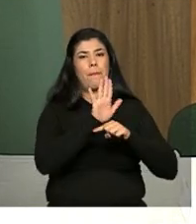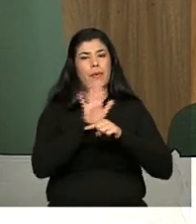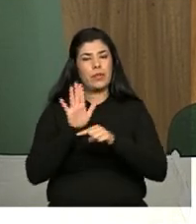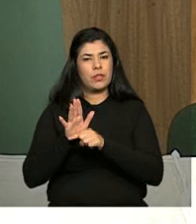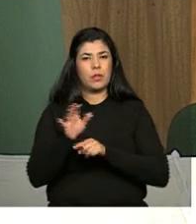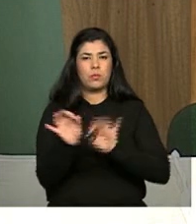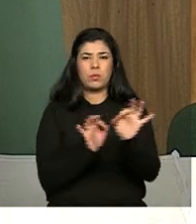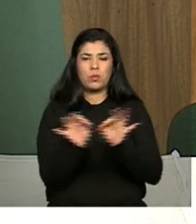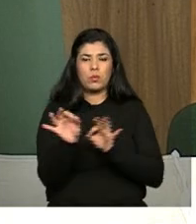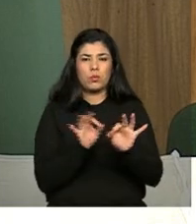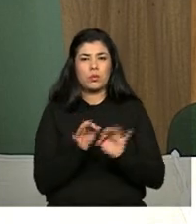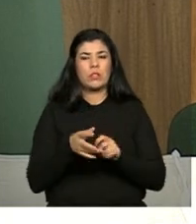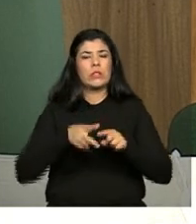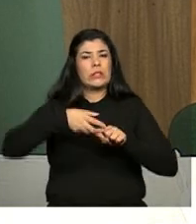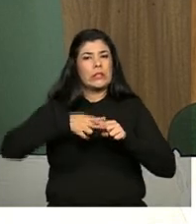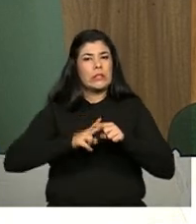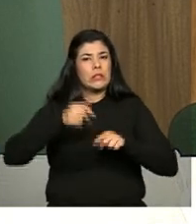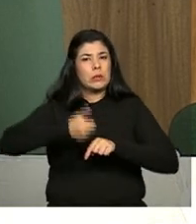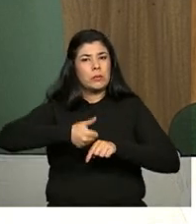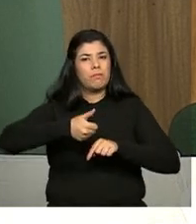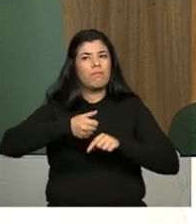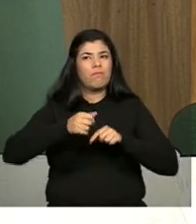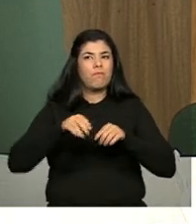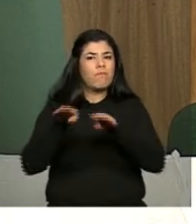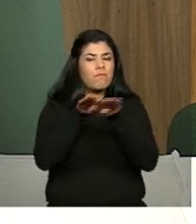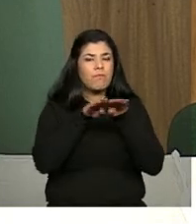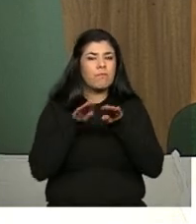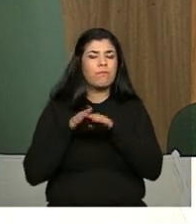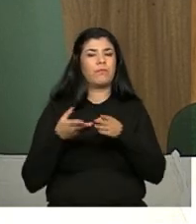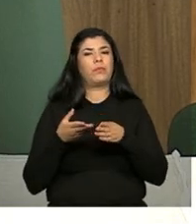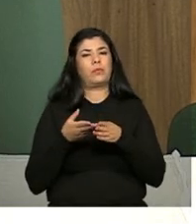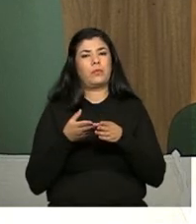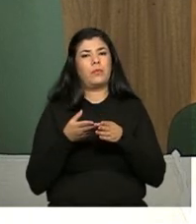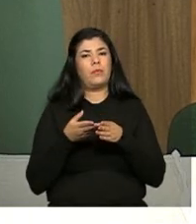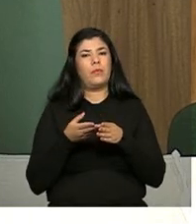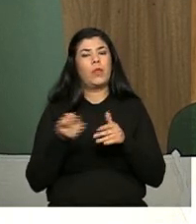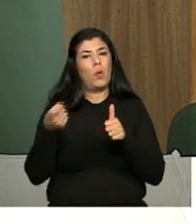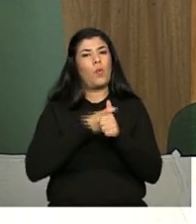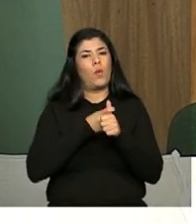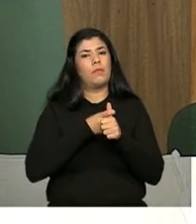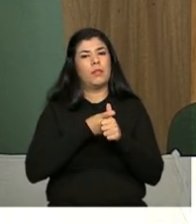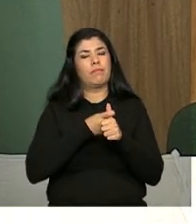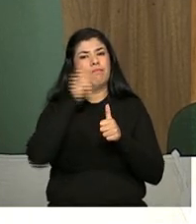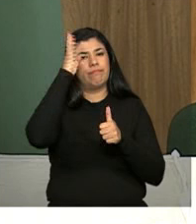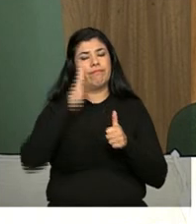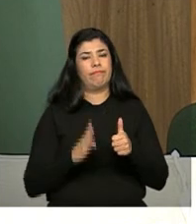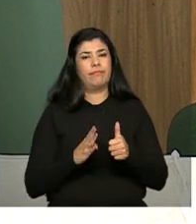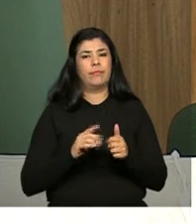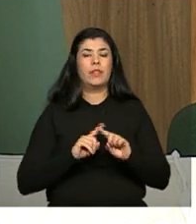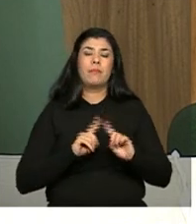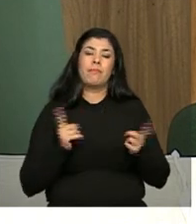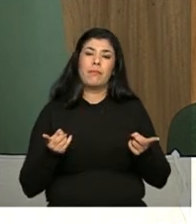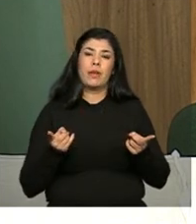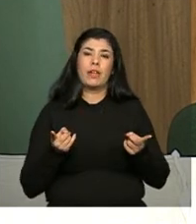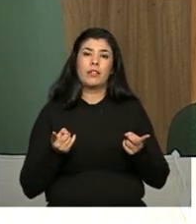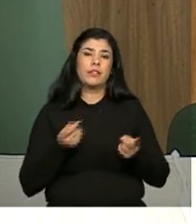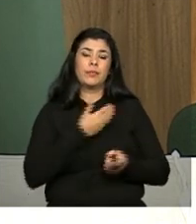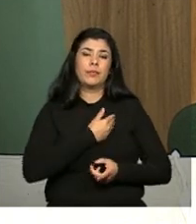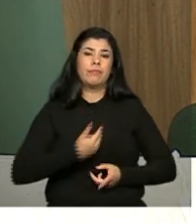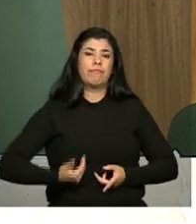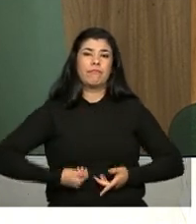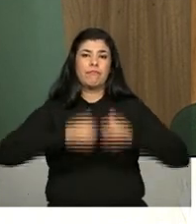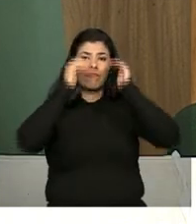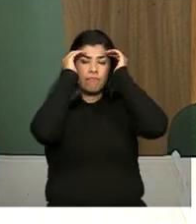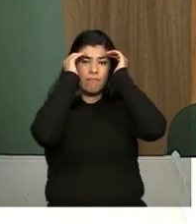Todos sabem disso da importância da justificar o país é em relação à o governo respeito à autonomia